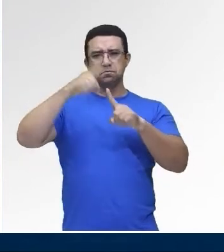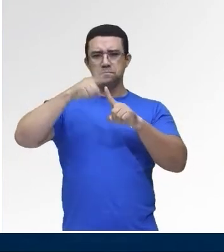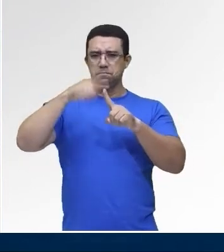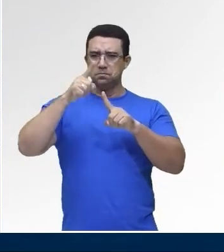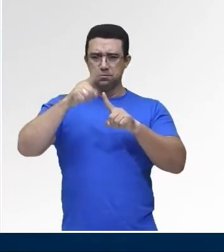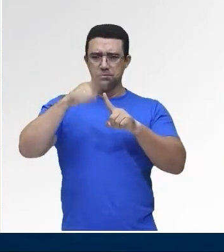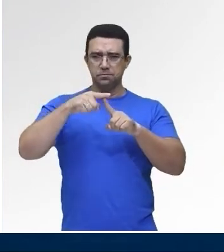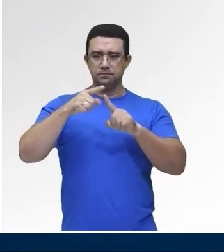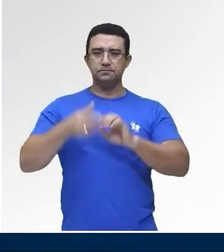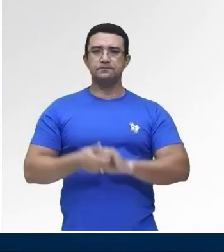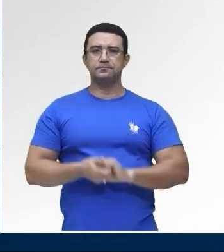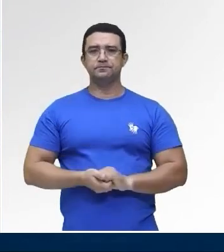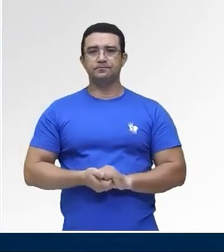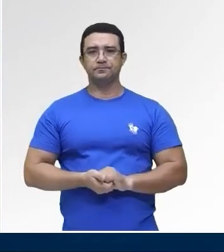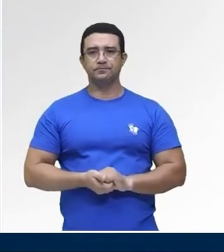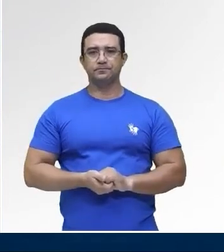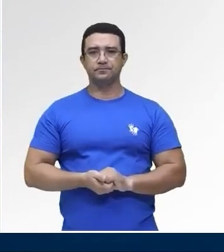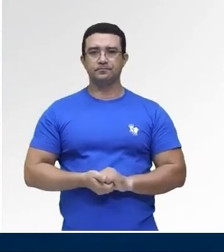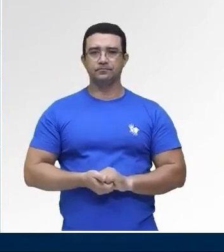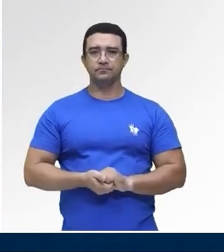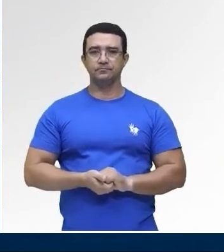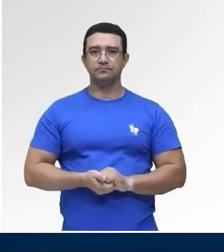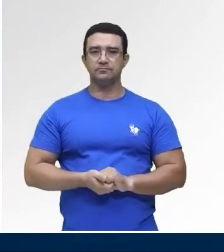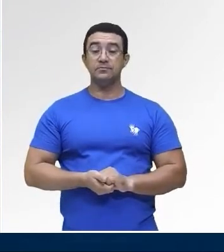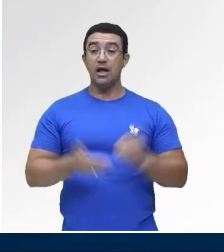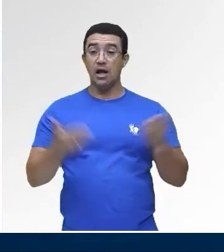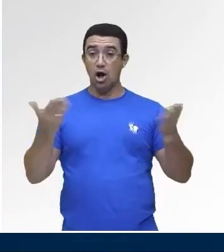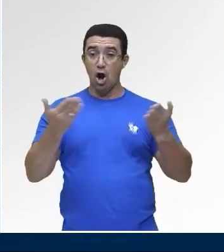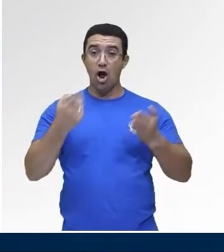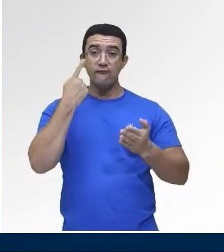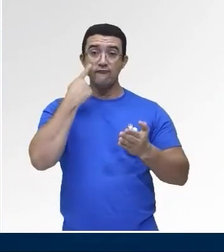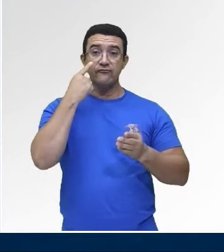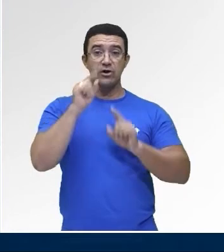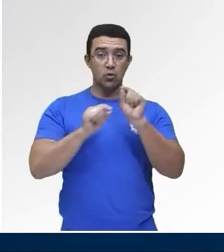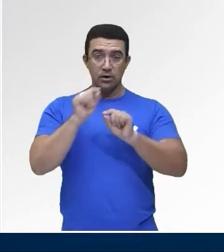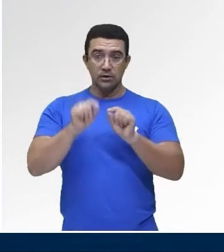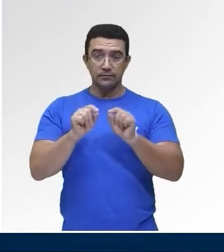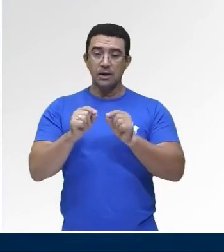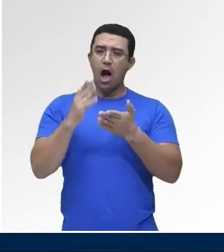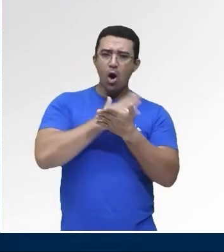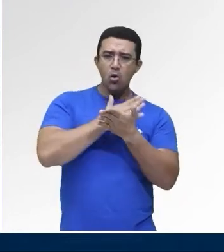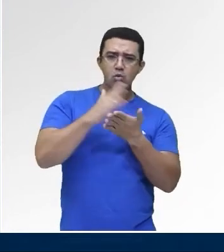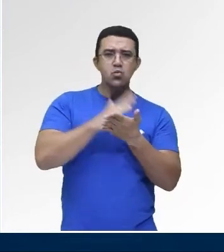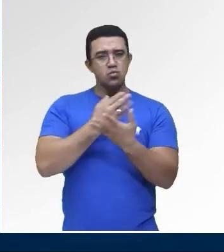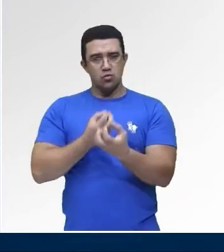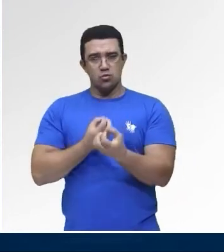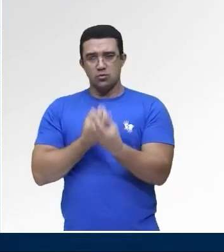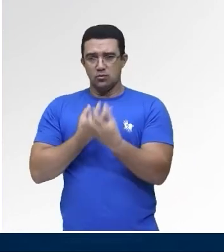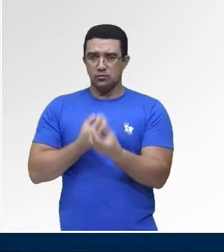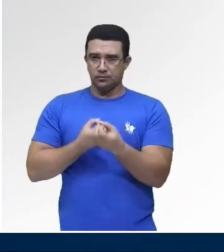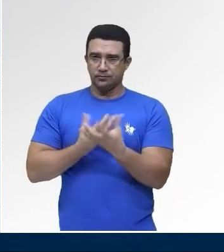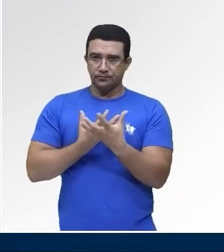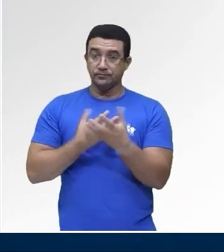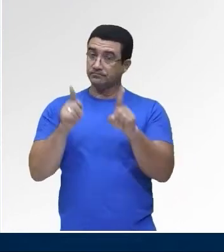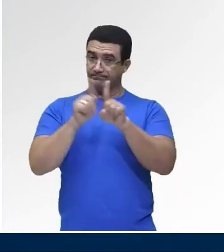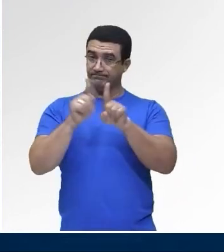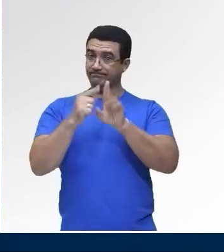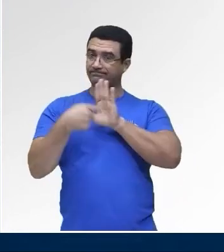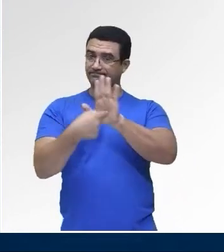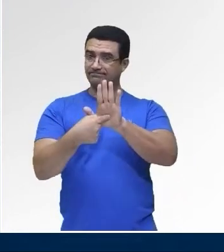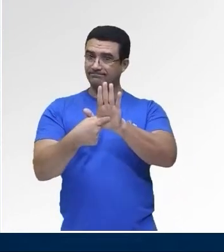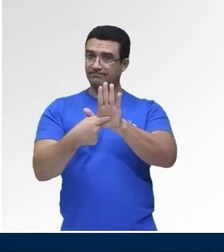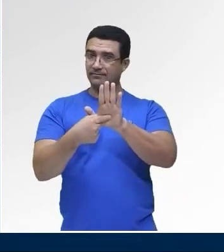escrita, tá? Então, agora nós vamos ver alguns poemas também. Eles apresentam